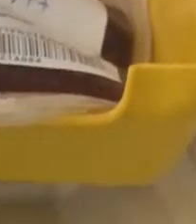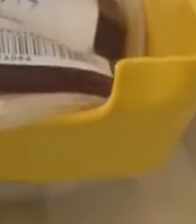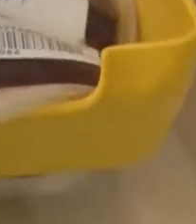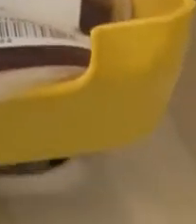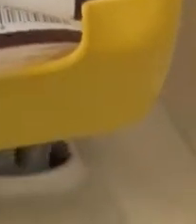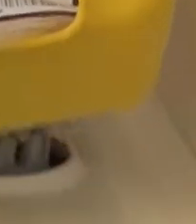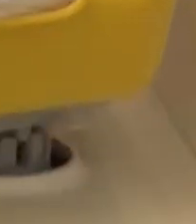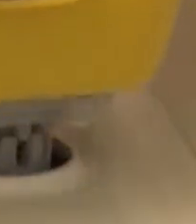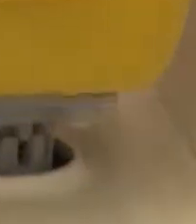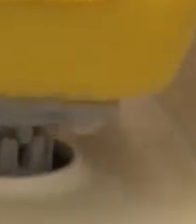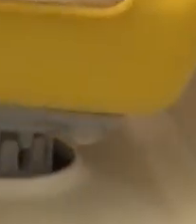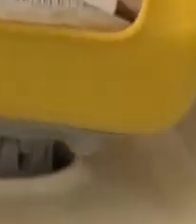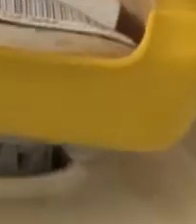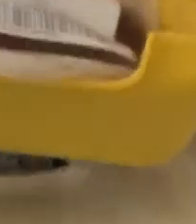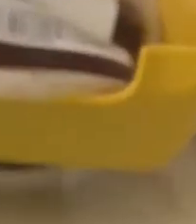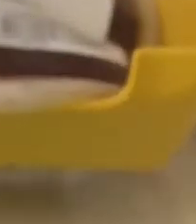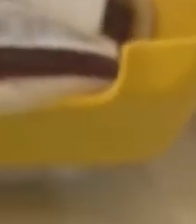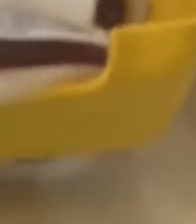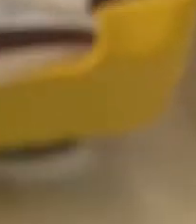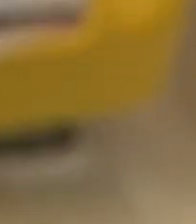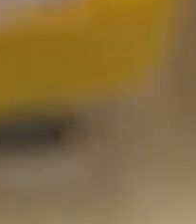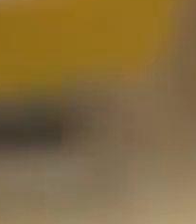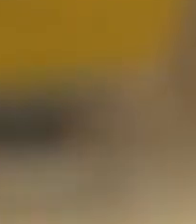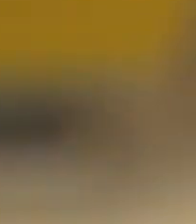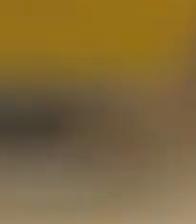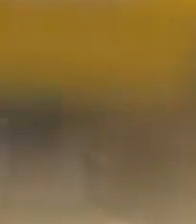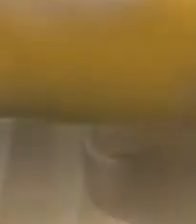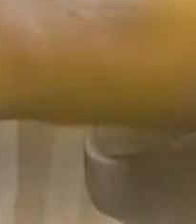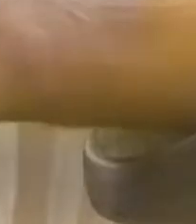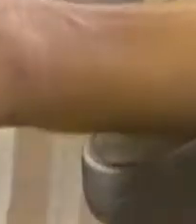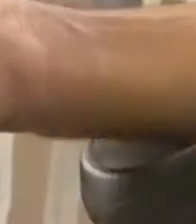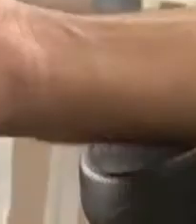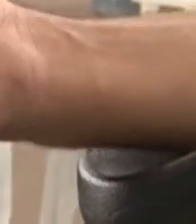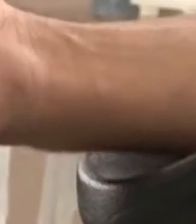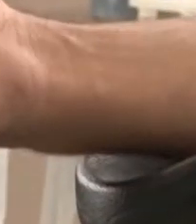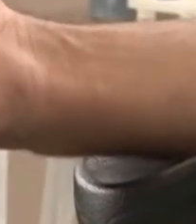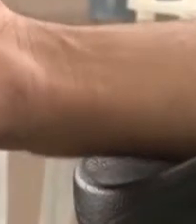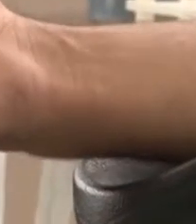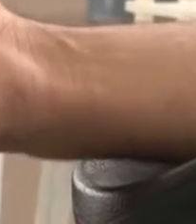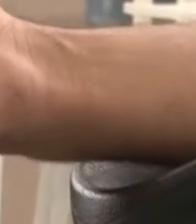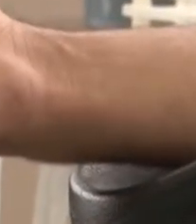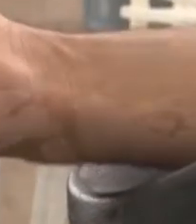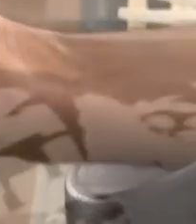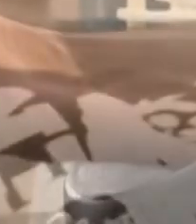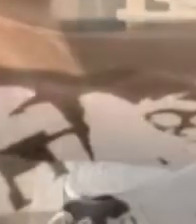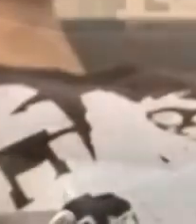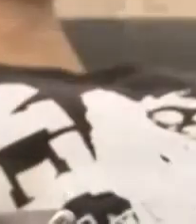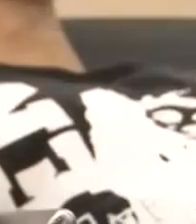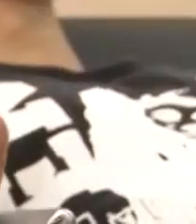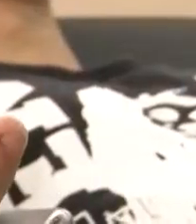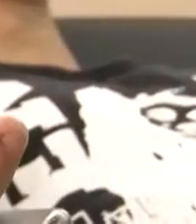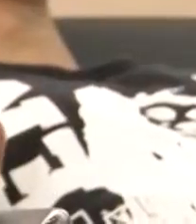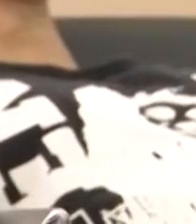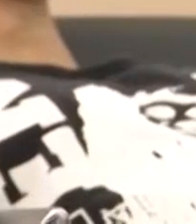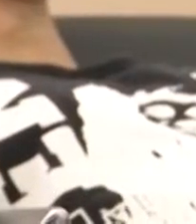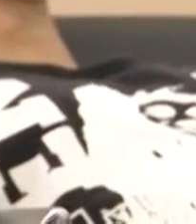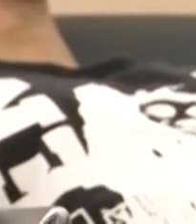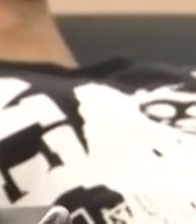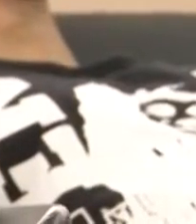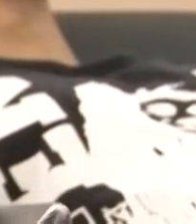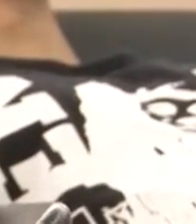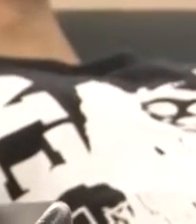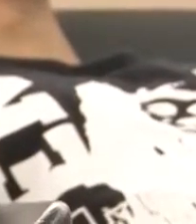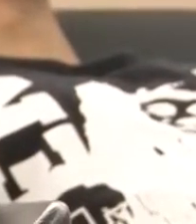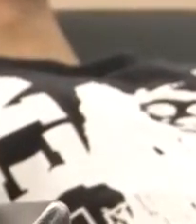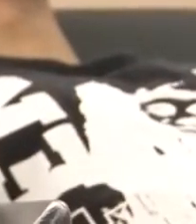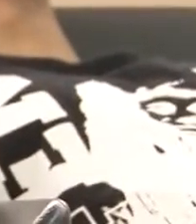tomara que você nunca dependa do tempo para viver. Se nós estamos te pedindo, é porque você faz falta.